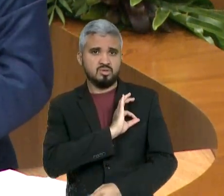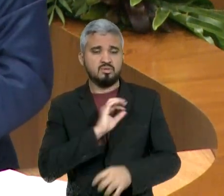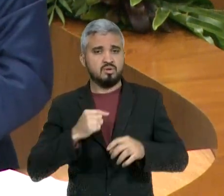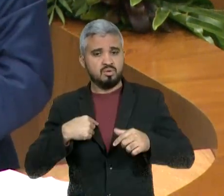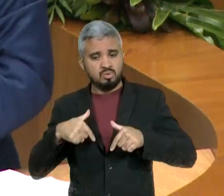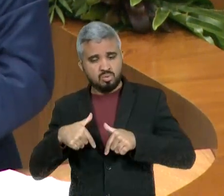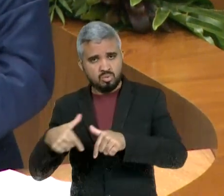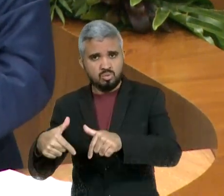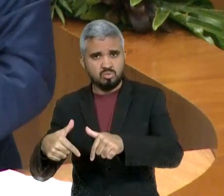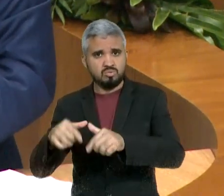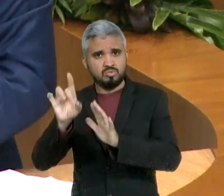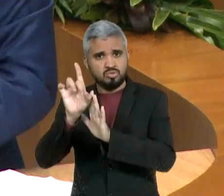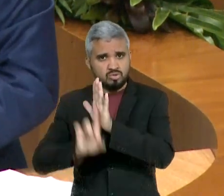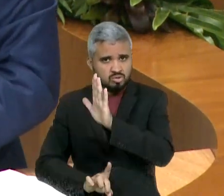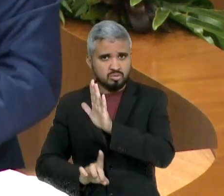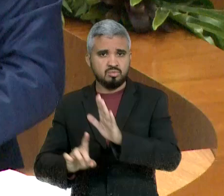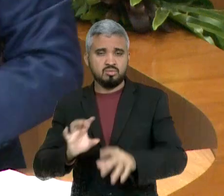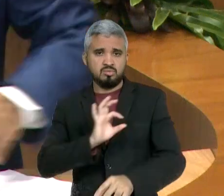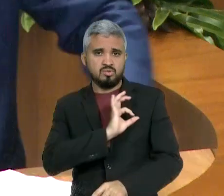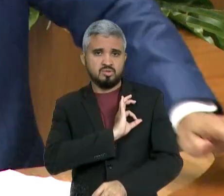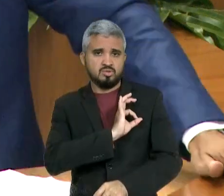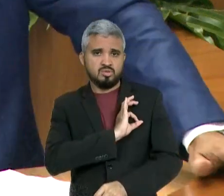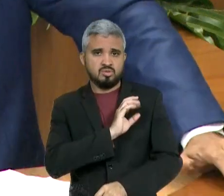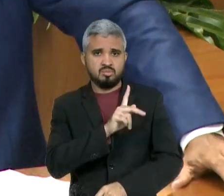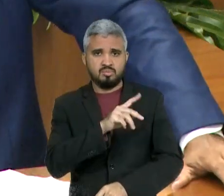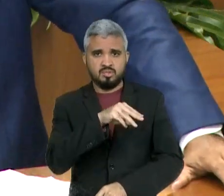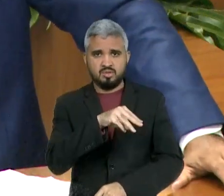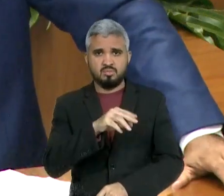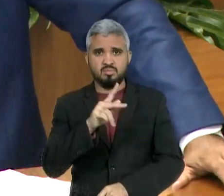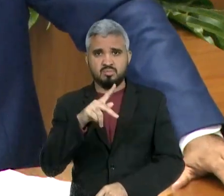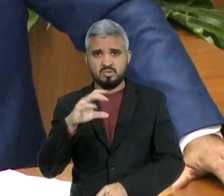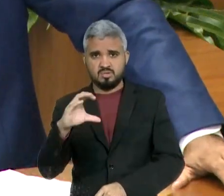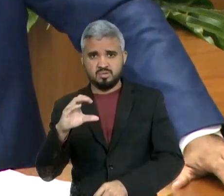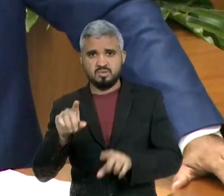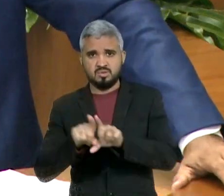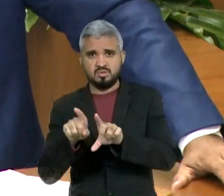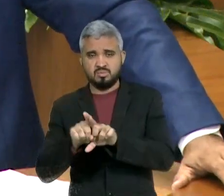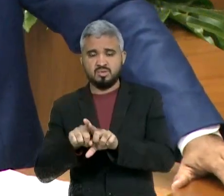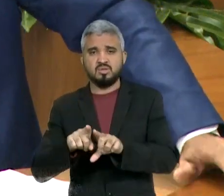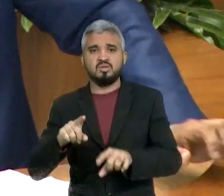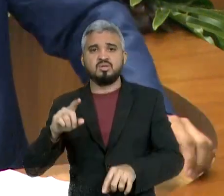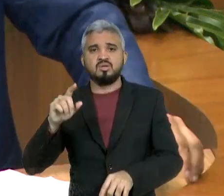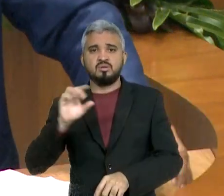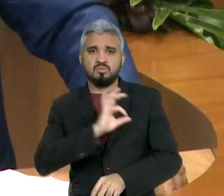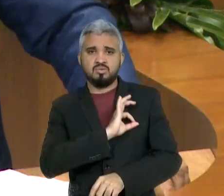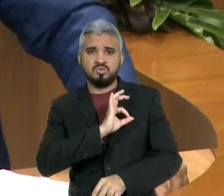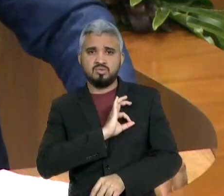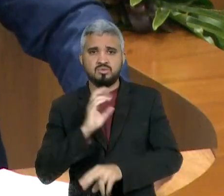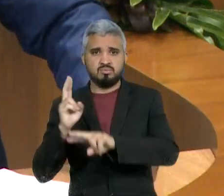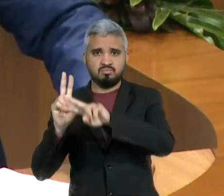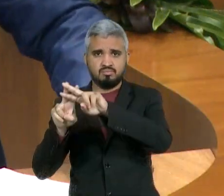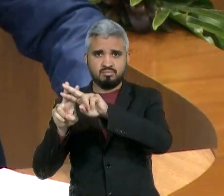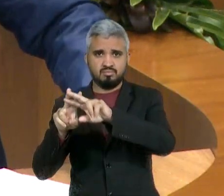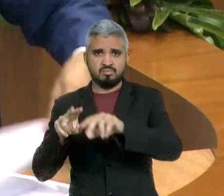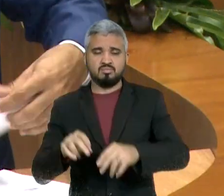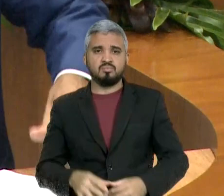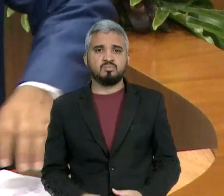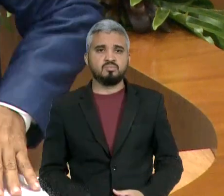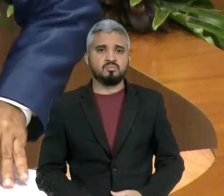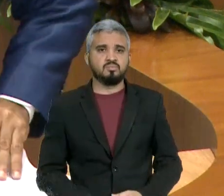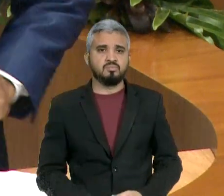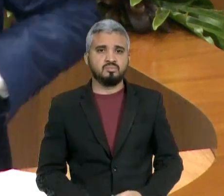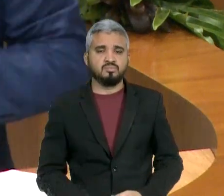dos policiais militares, policiais civis e policiais penais no Estado do Maranhão. Contem sempre comigo. Senhor